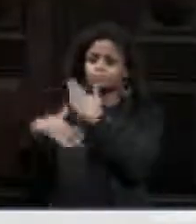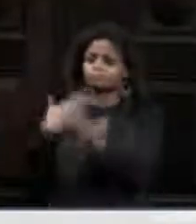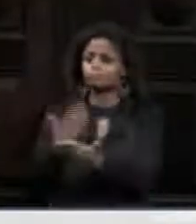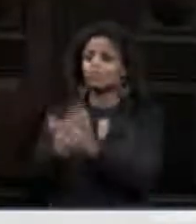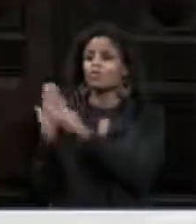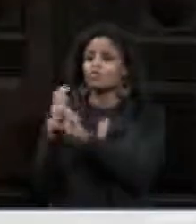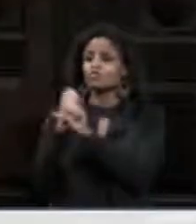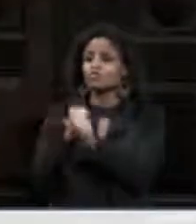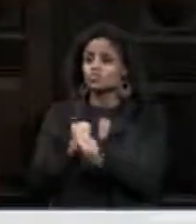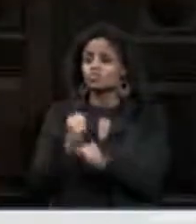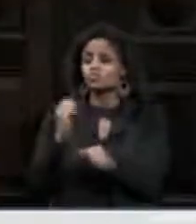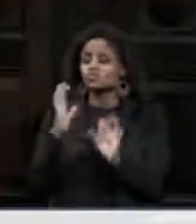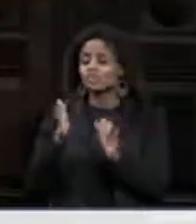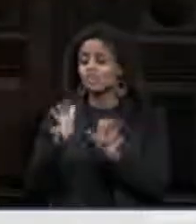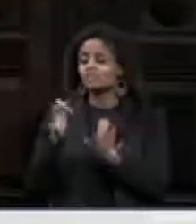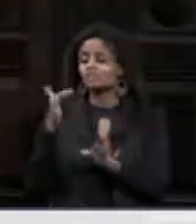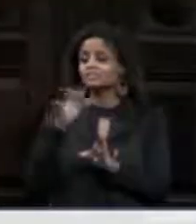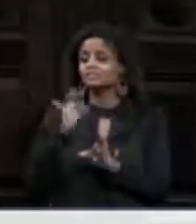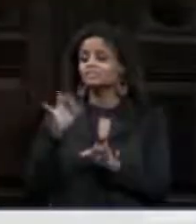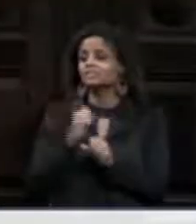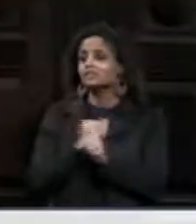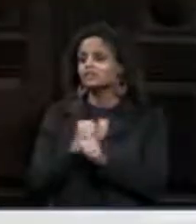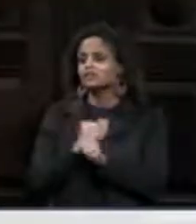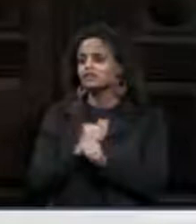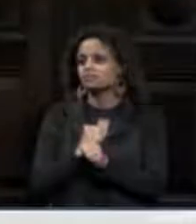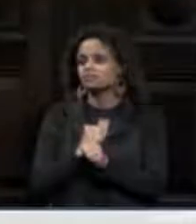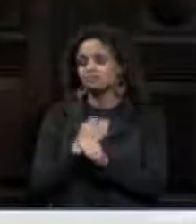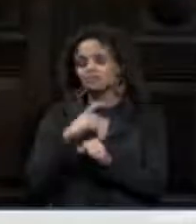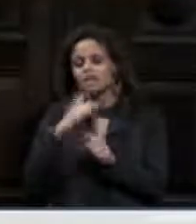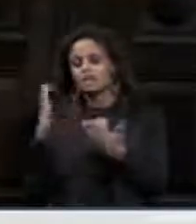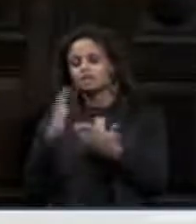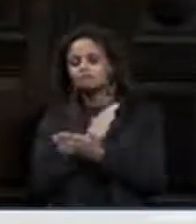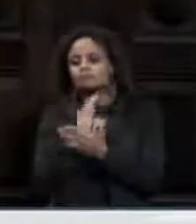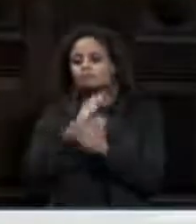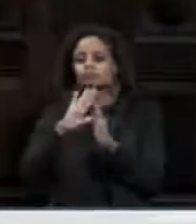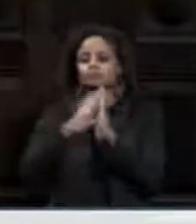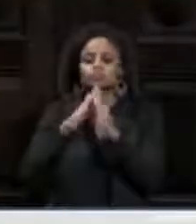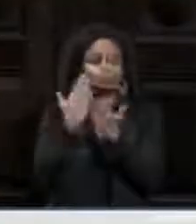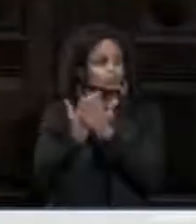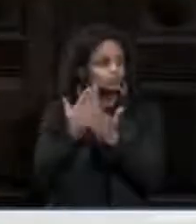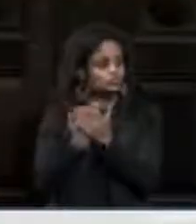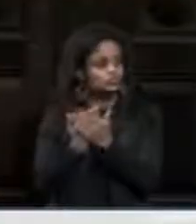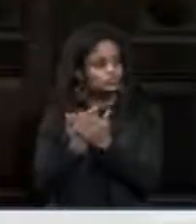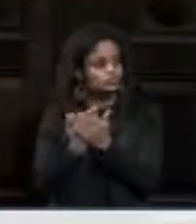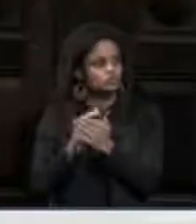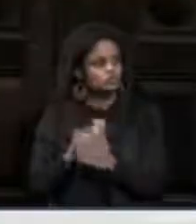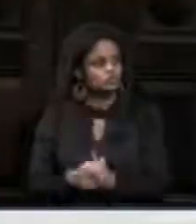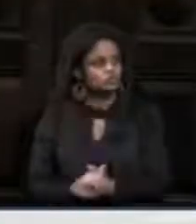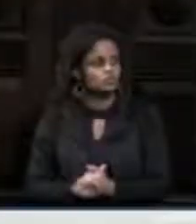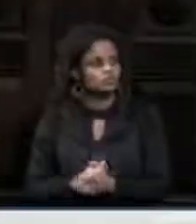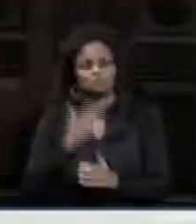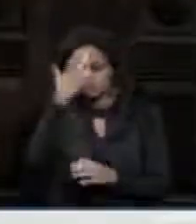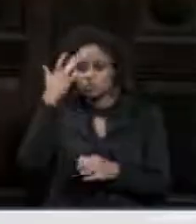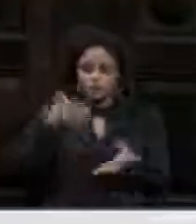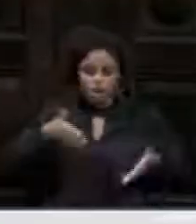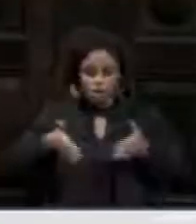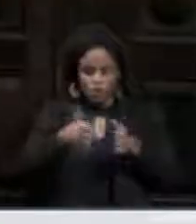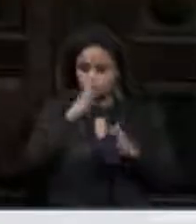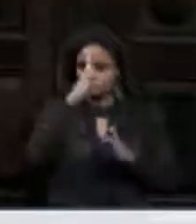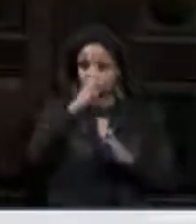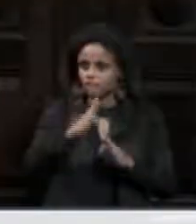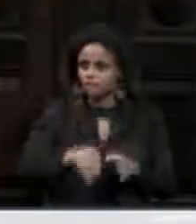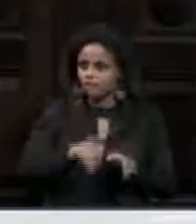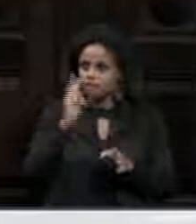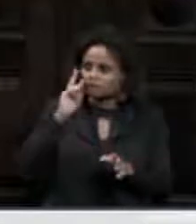ainda algumas residências e até escola, uma escola estadual desativada, quem passa pela estrada vê,